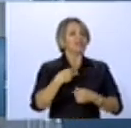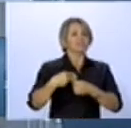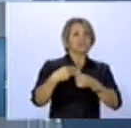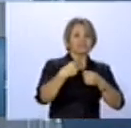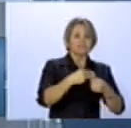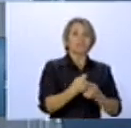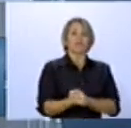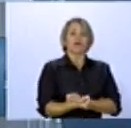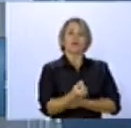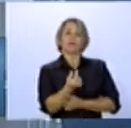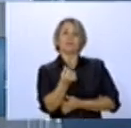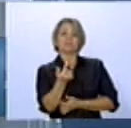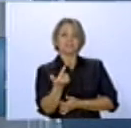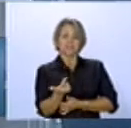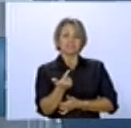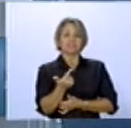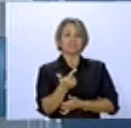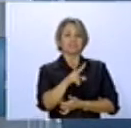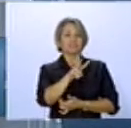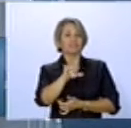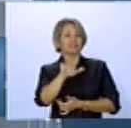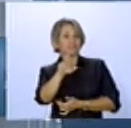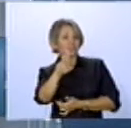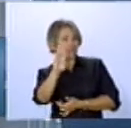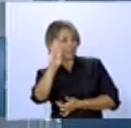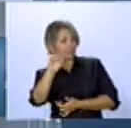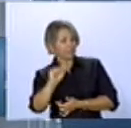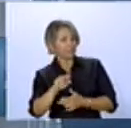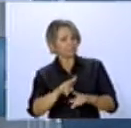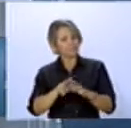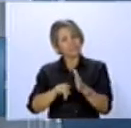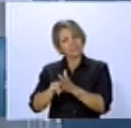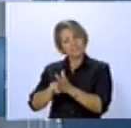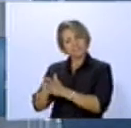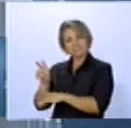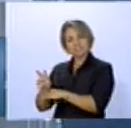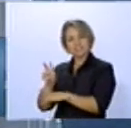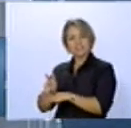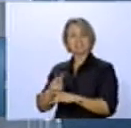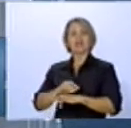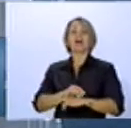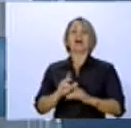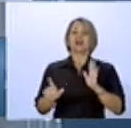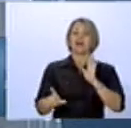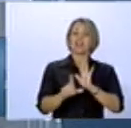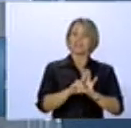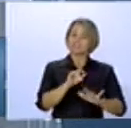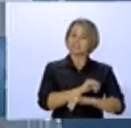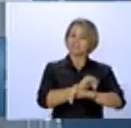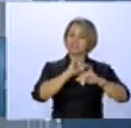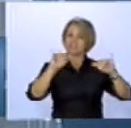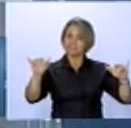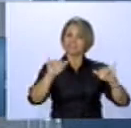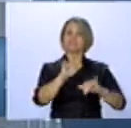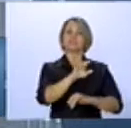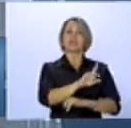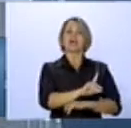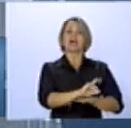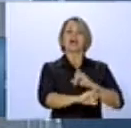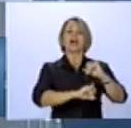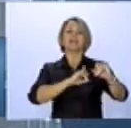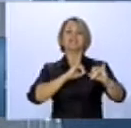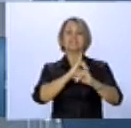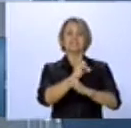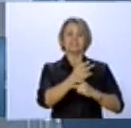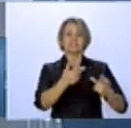e a destinação na referida verba a lei de acesso à informação a internet e o cidadão voluntário são